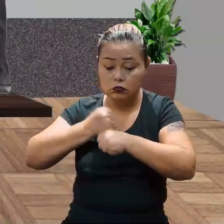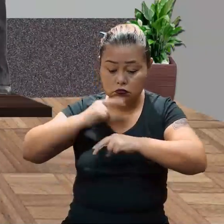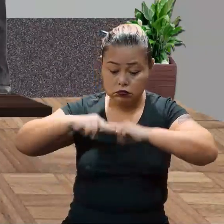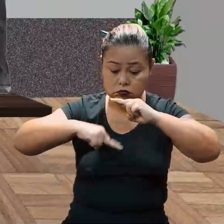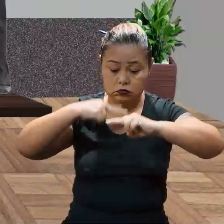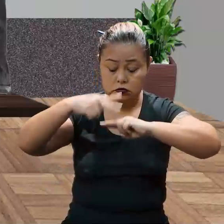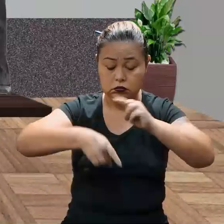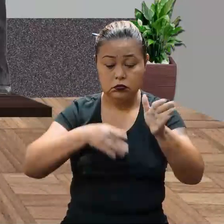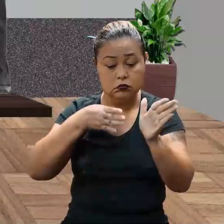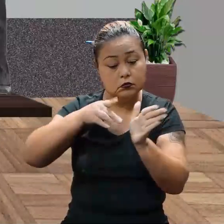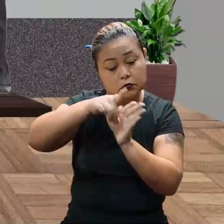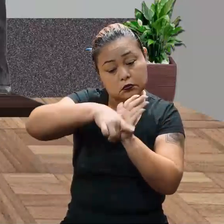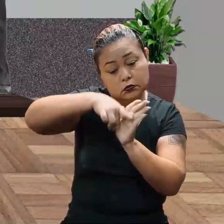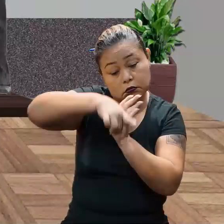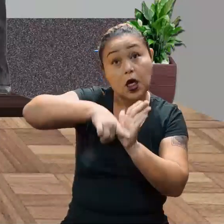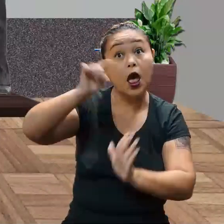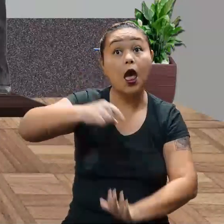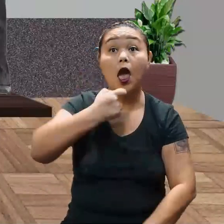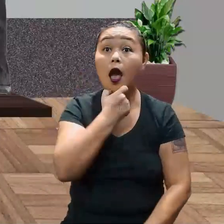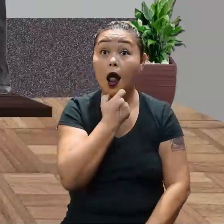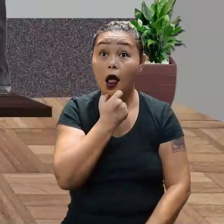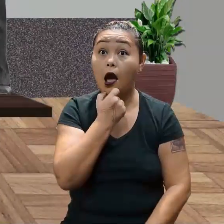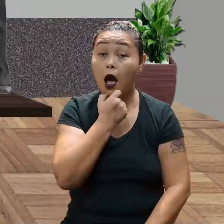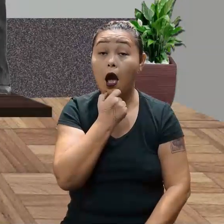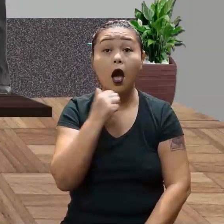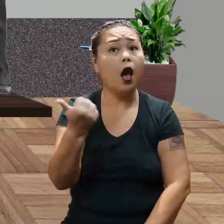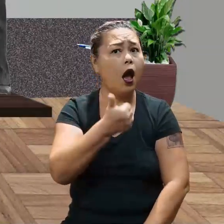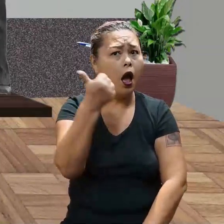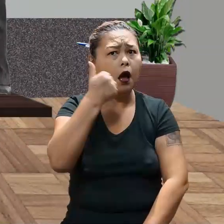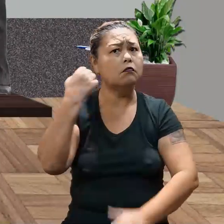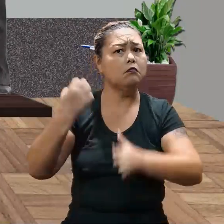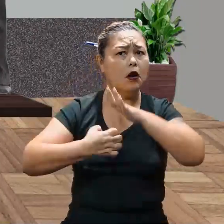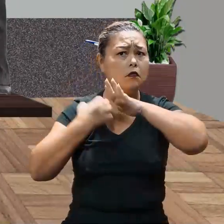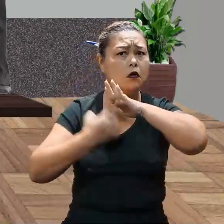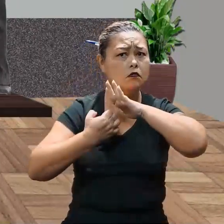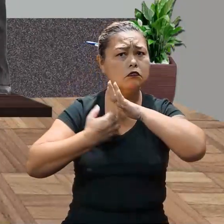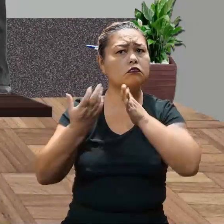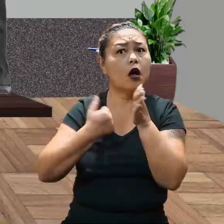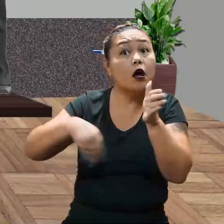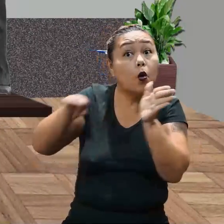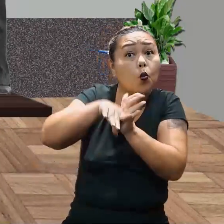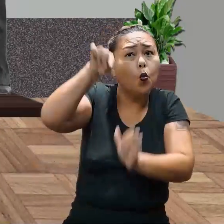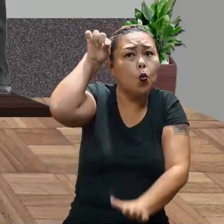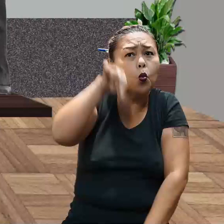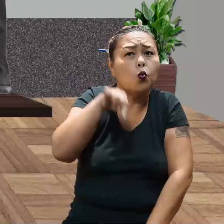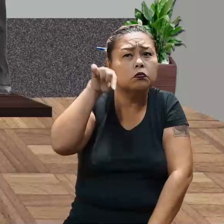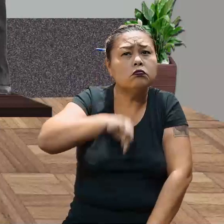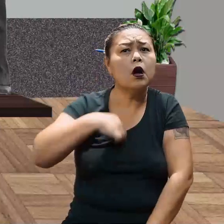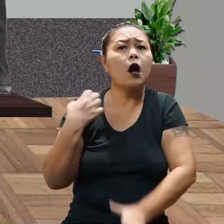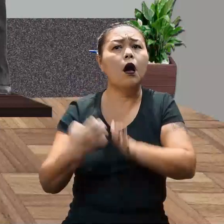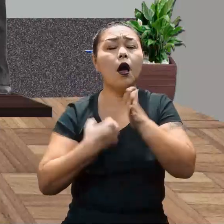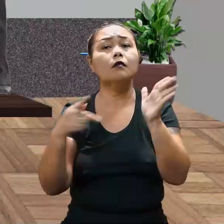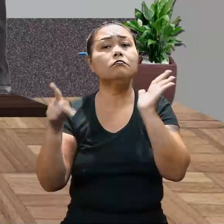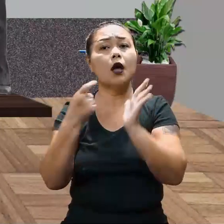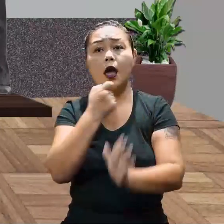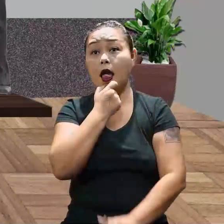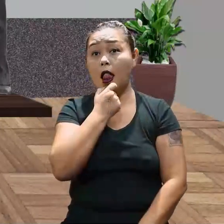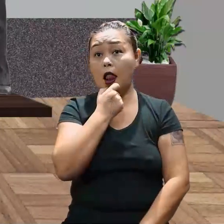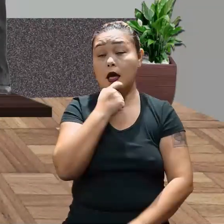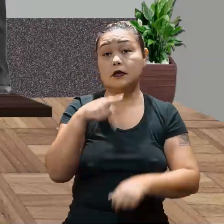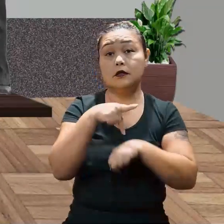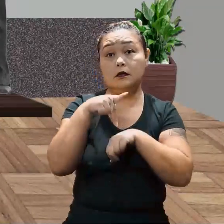Madeira Mamoré. É a Inglaterra, as primeiras empresas que vieram para cá são empresas inglesas.